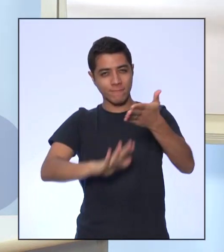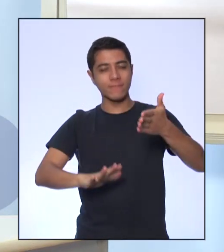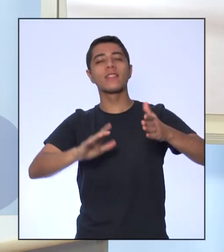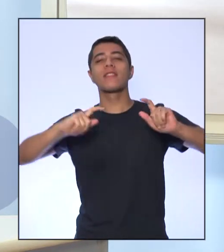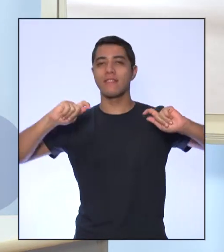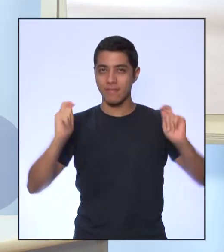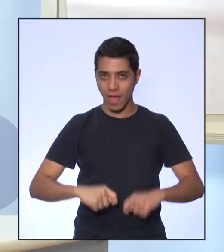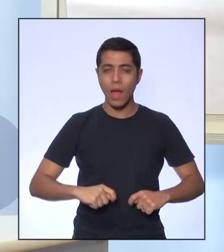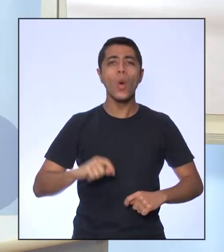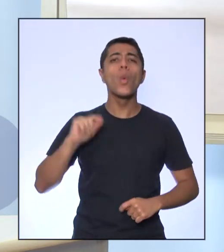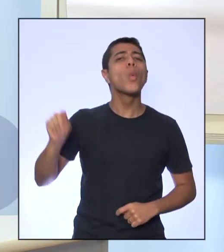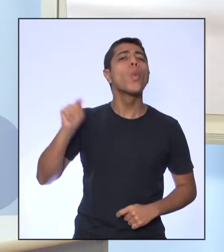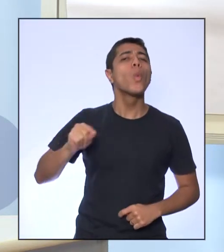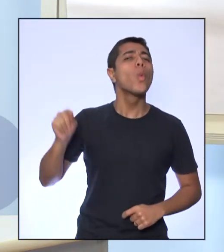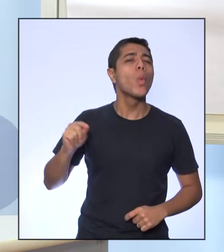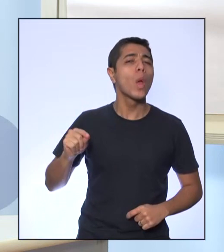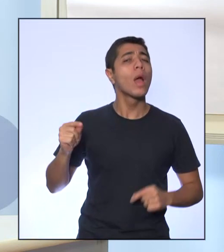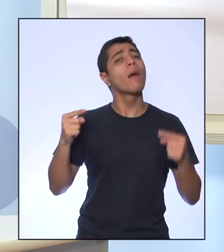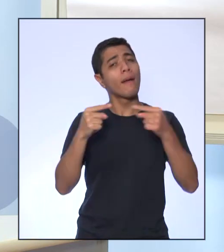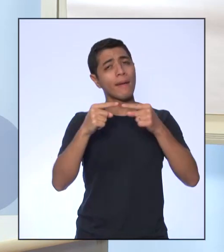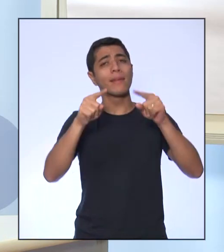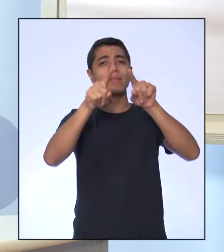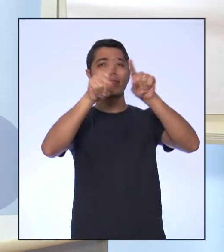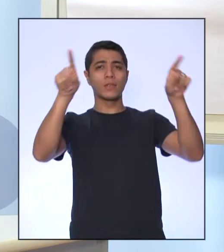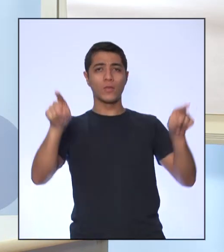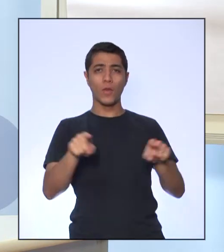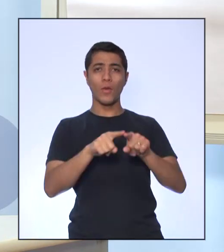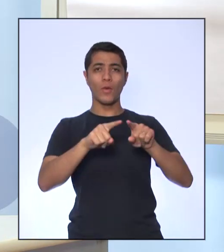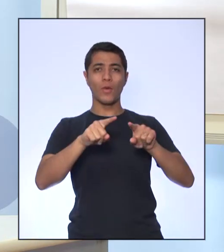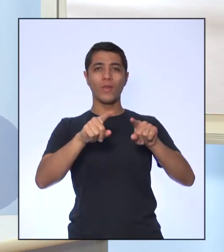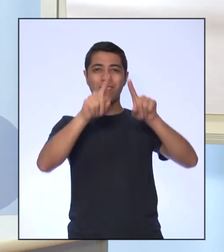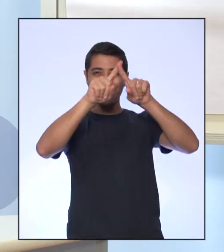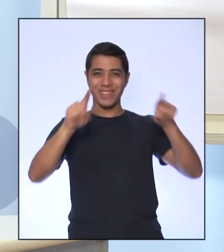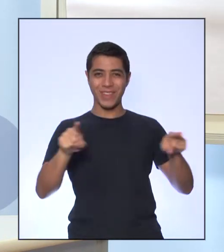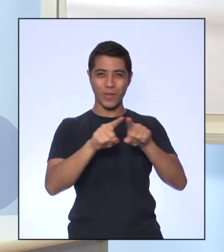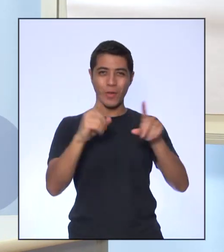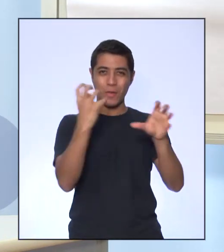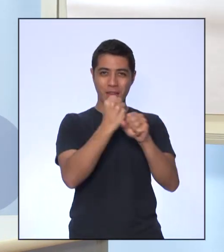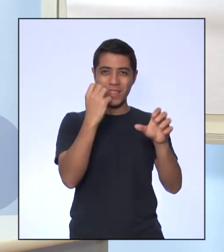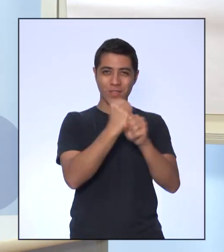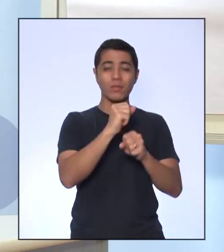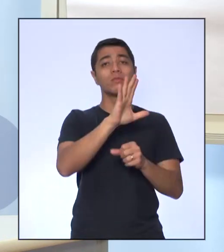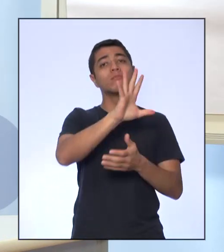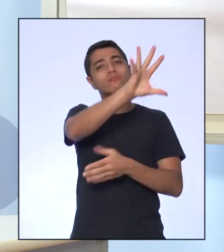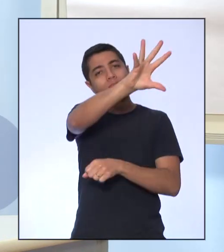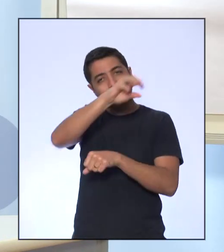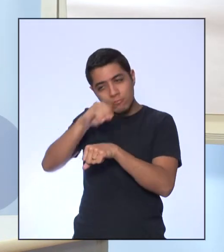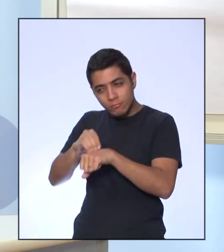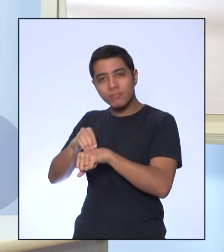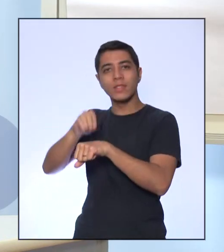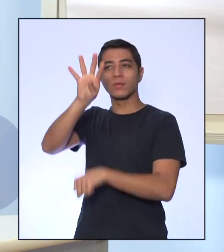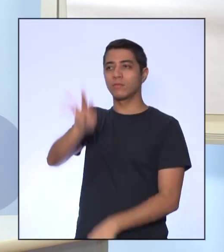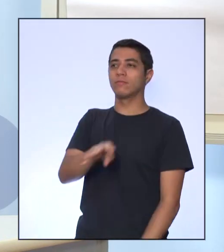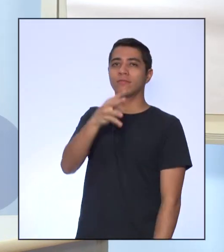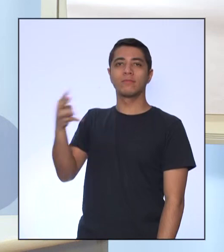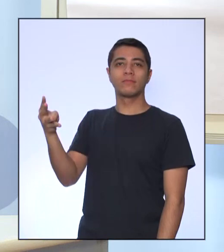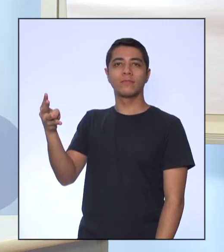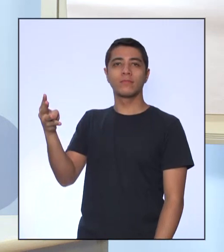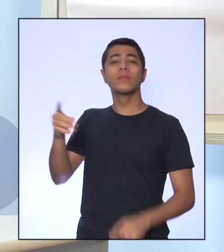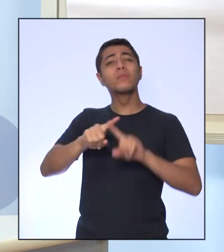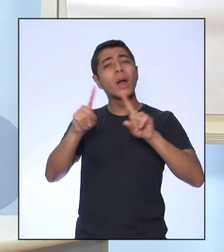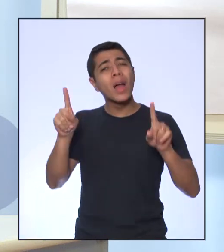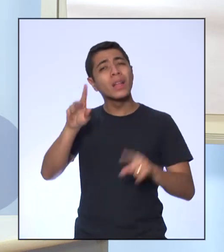quadrantes só que tudo numa tabela só nem sempre fica tão fácil né então nós temos que